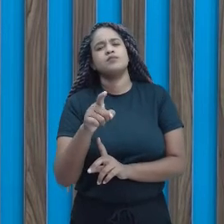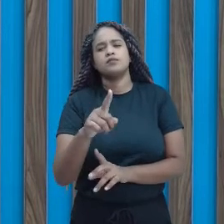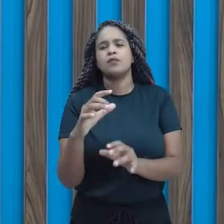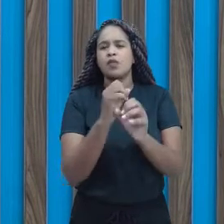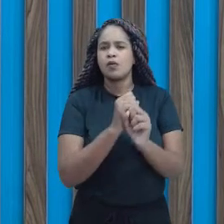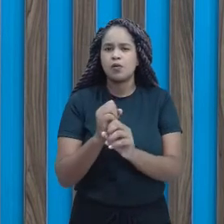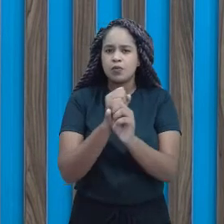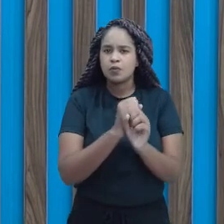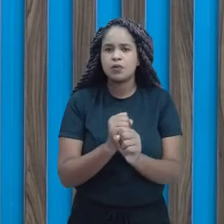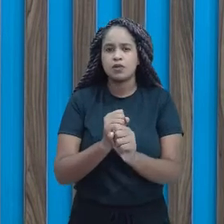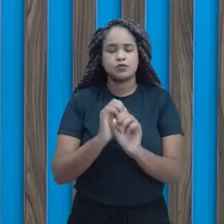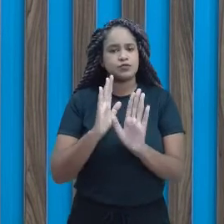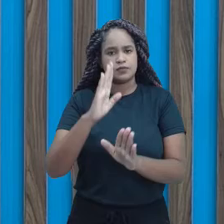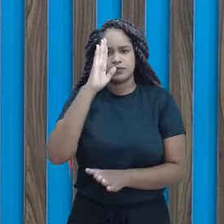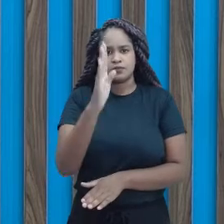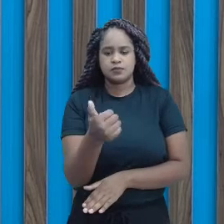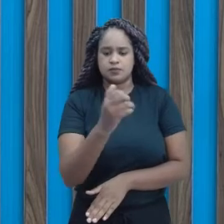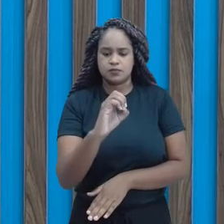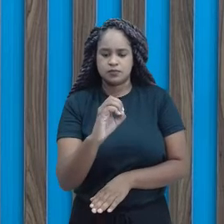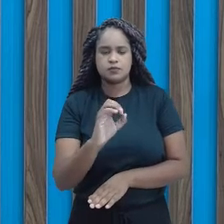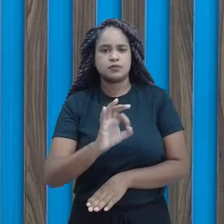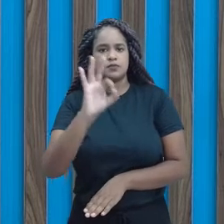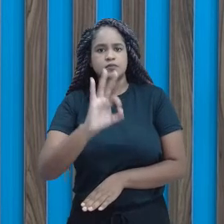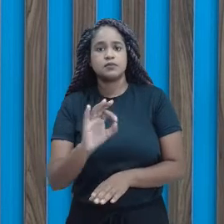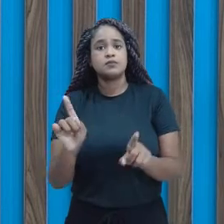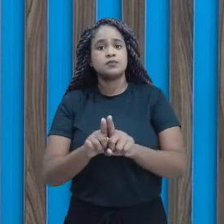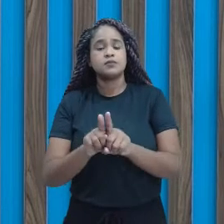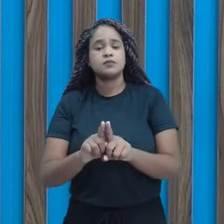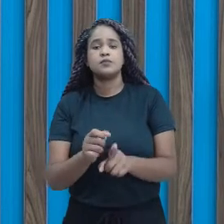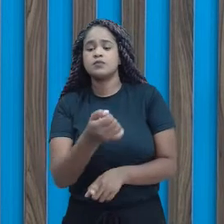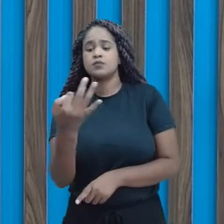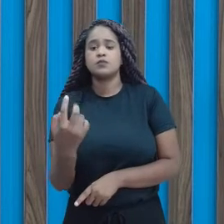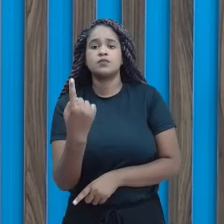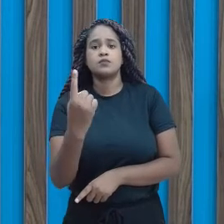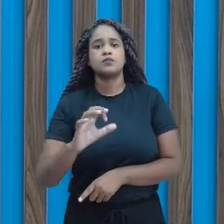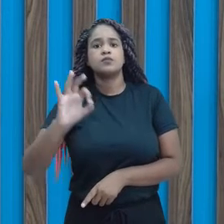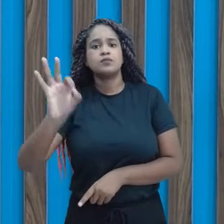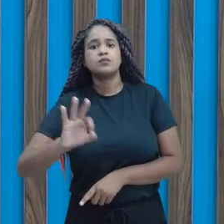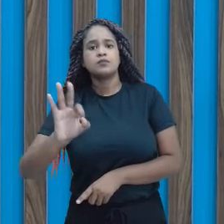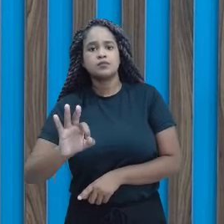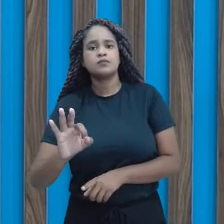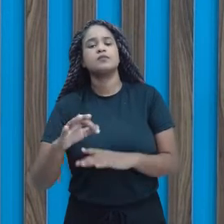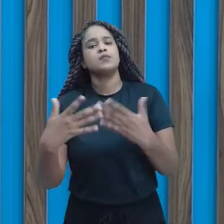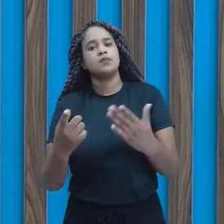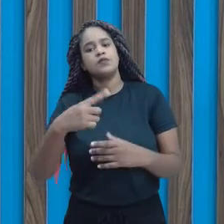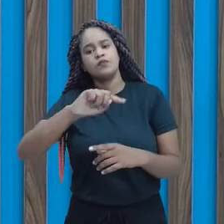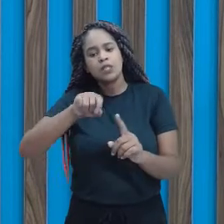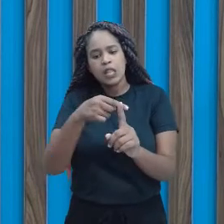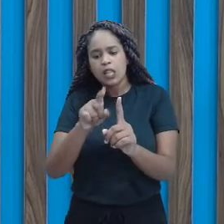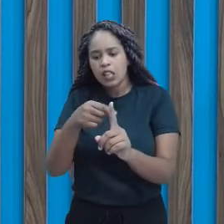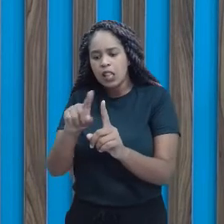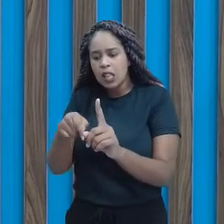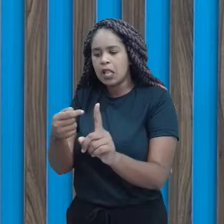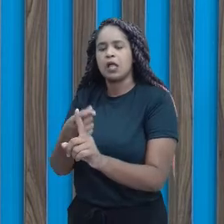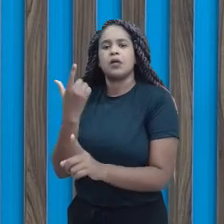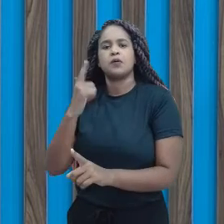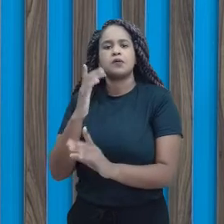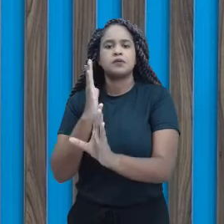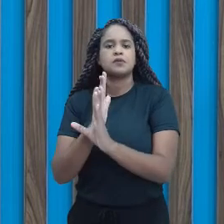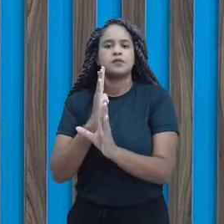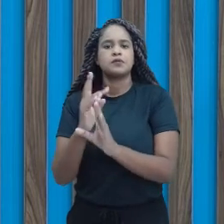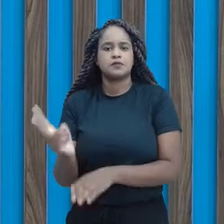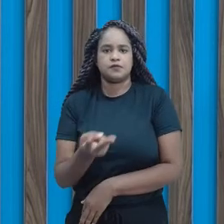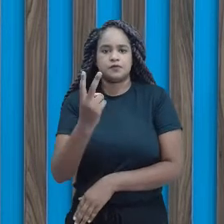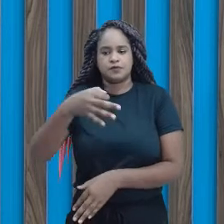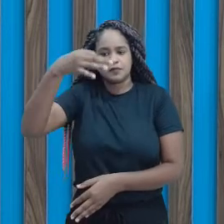os 10%. Você também consegue calcular de cabeça quanto é 1%, certo? E através dessas informações, você encontra o